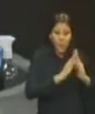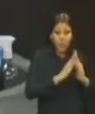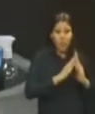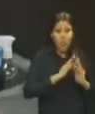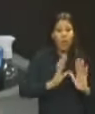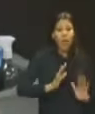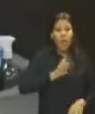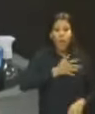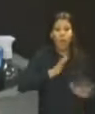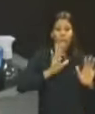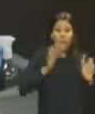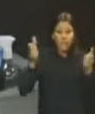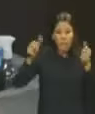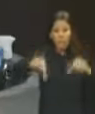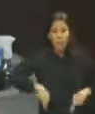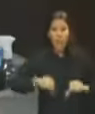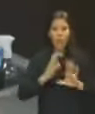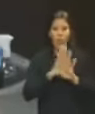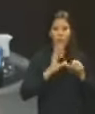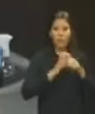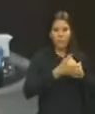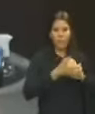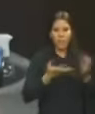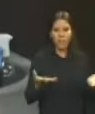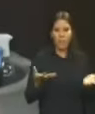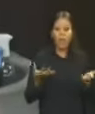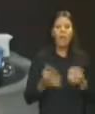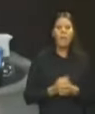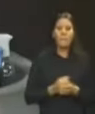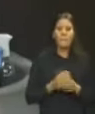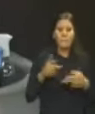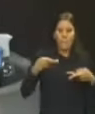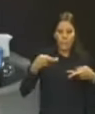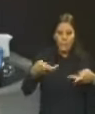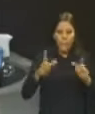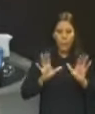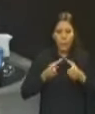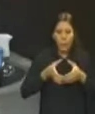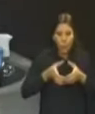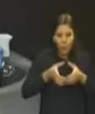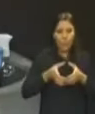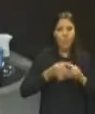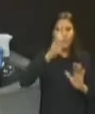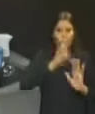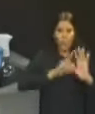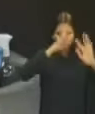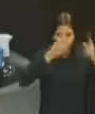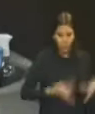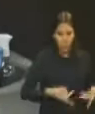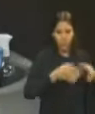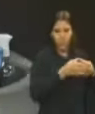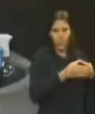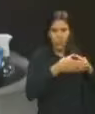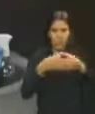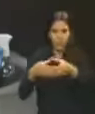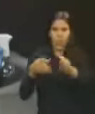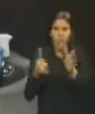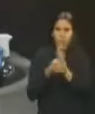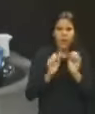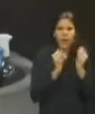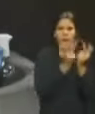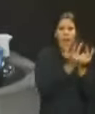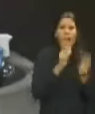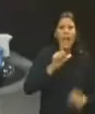é pior ainda. Mas, deputado Fábio, nós visitamos com o Conselho de Direitos Humanos, com a Comissão de Direitos Humanos da Câmara, a vereadora